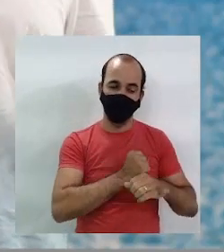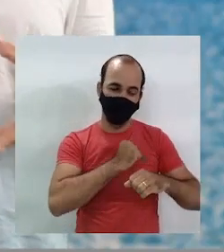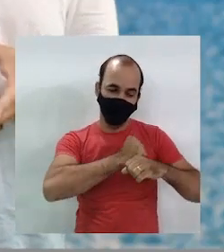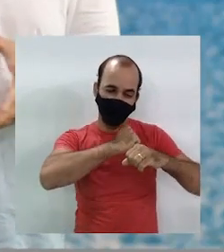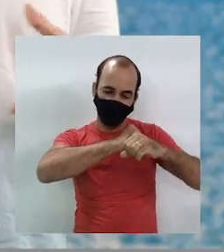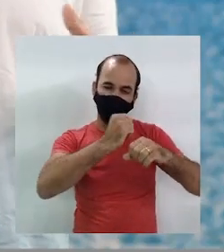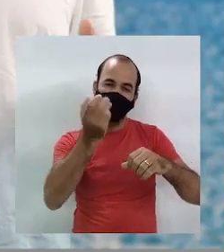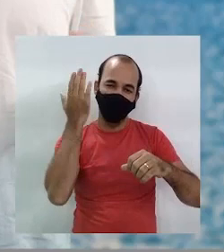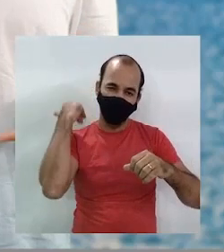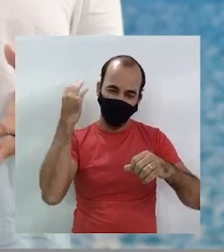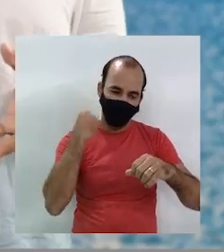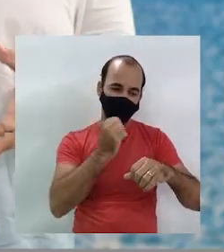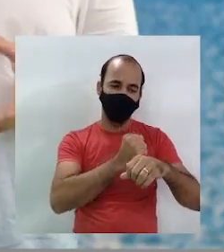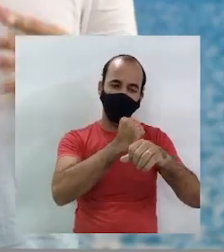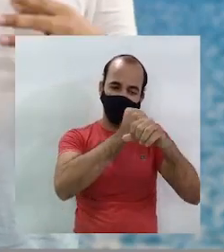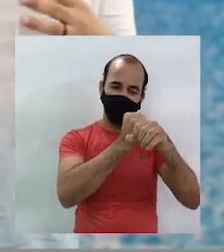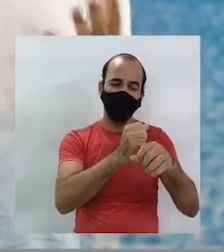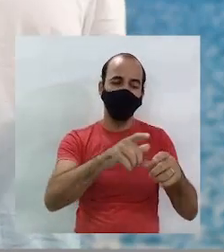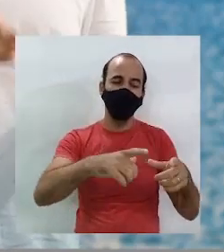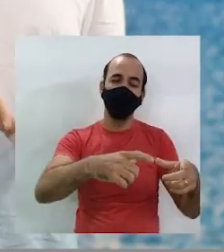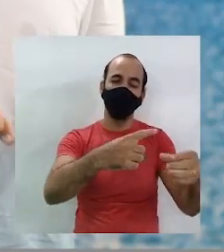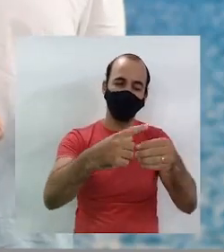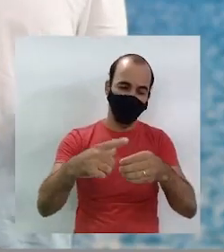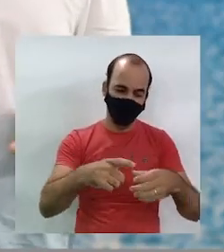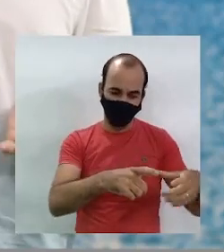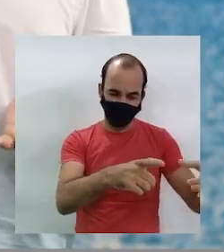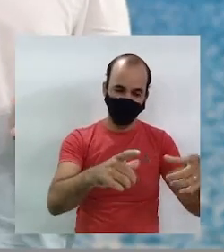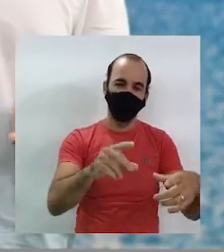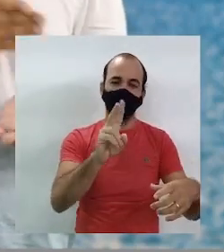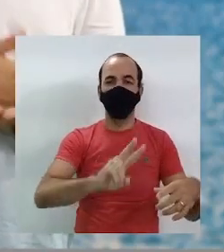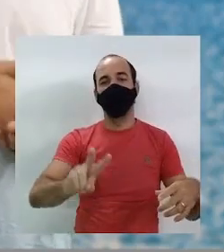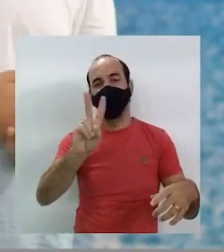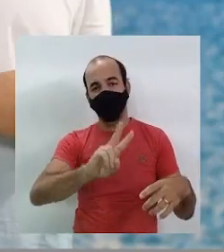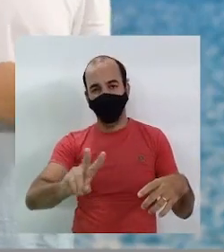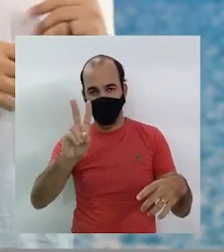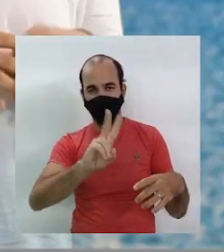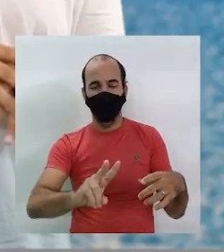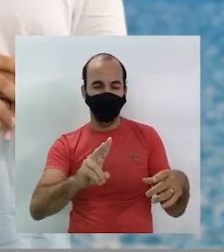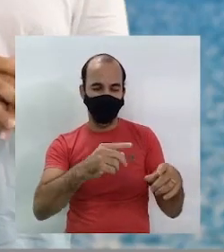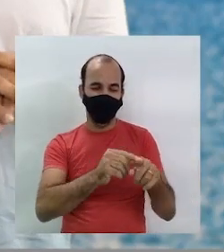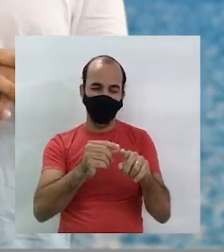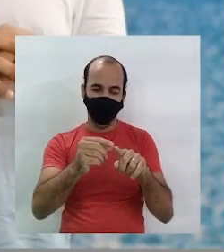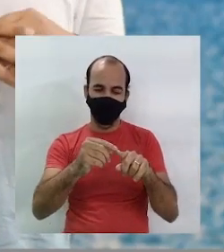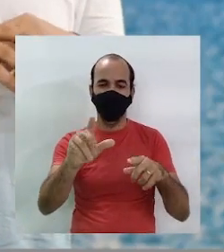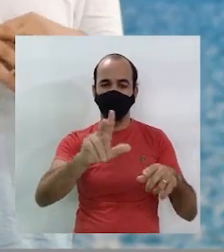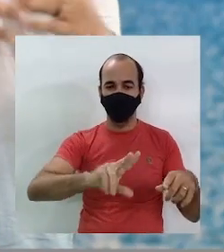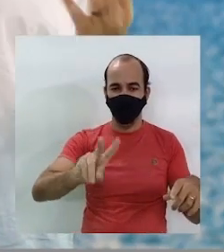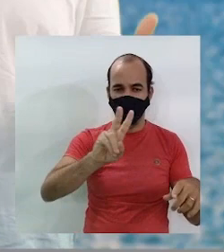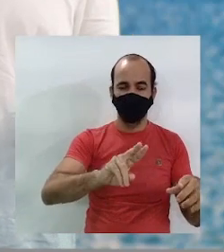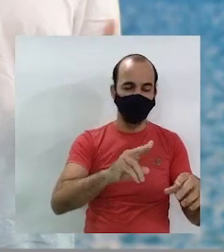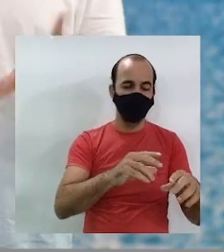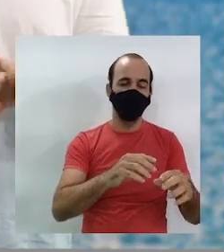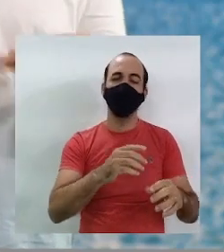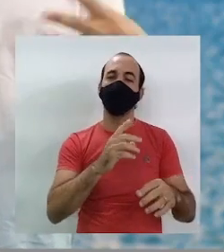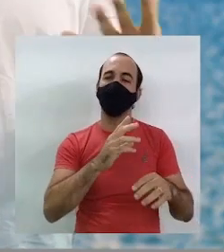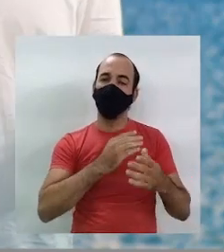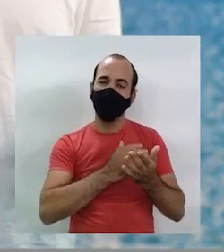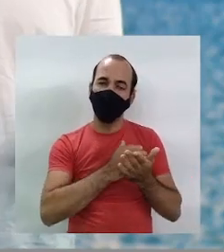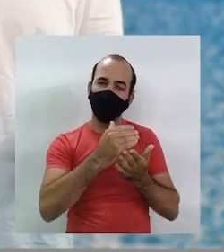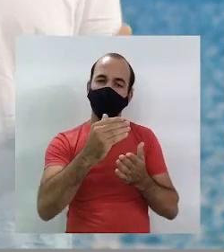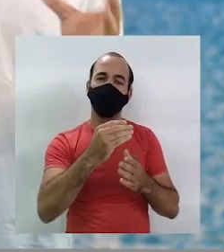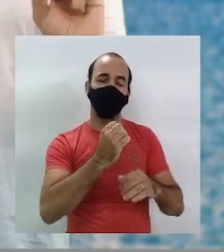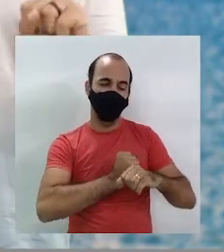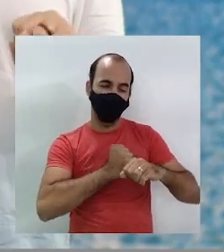nas terras do Engenho São João, que é localizado no bairro da Várzea, no Recife, a sua oficina de cerâmica, a fábrica